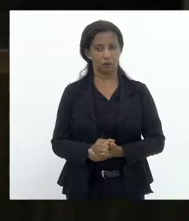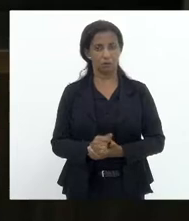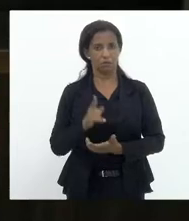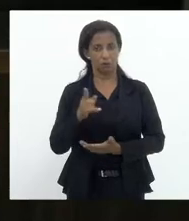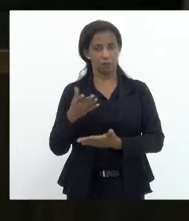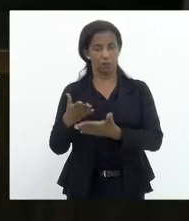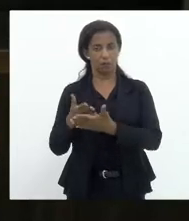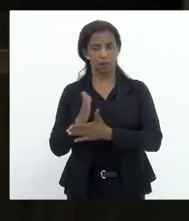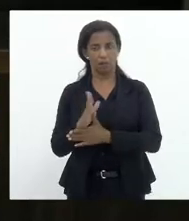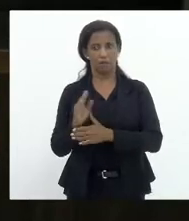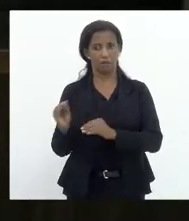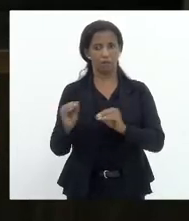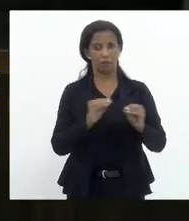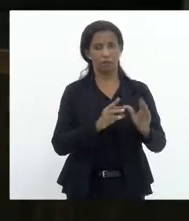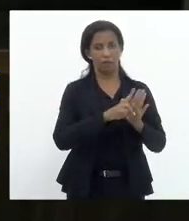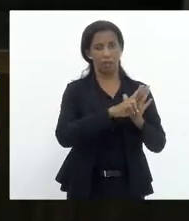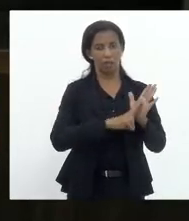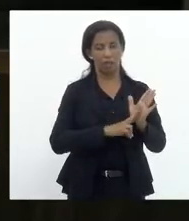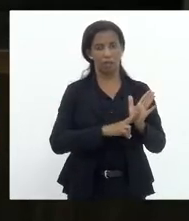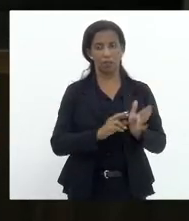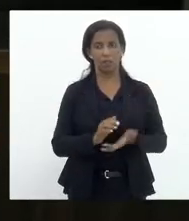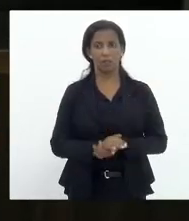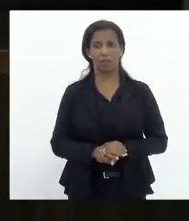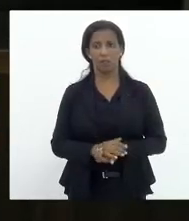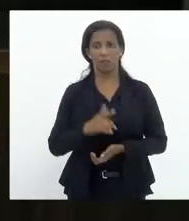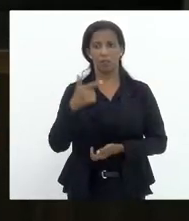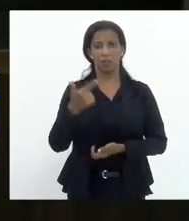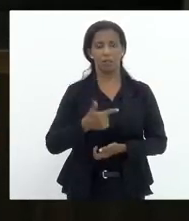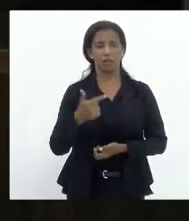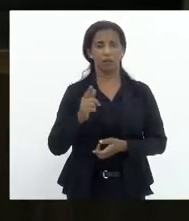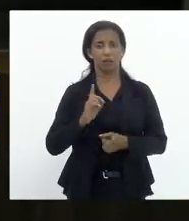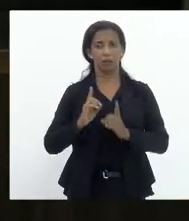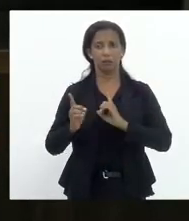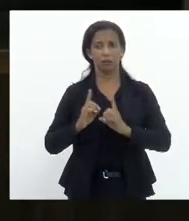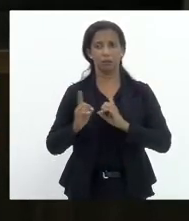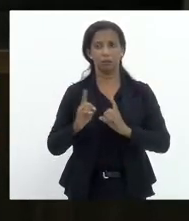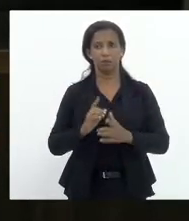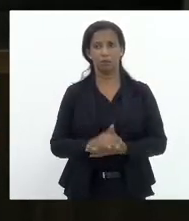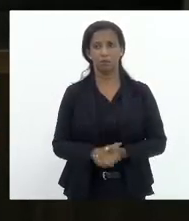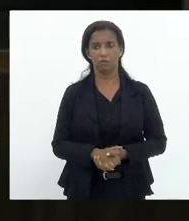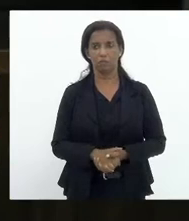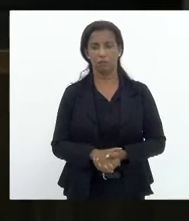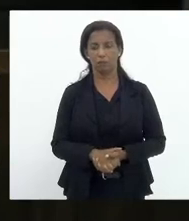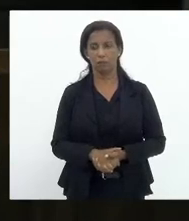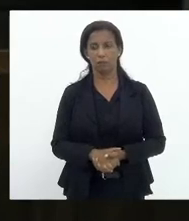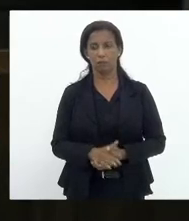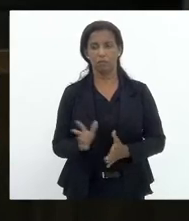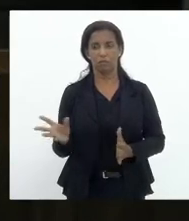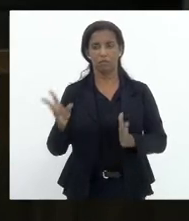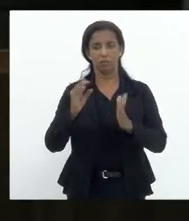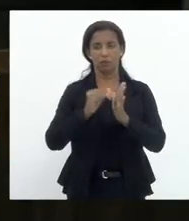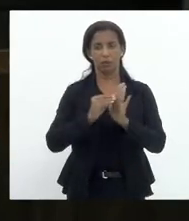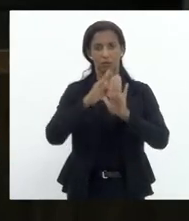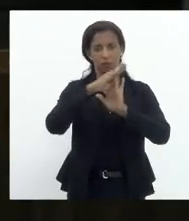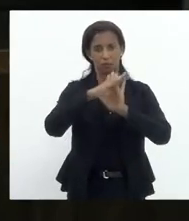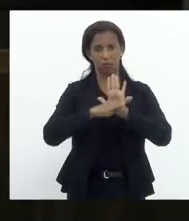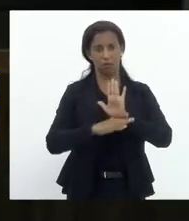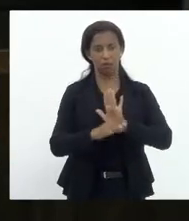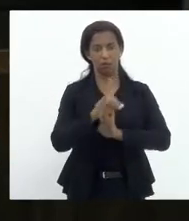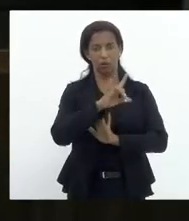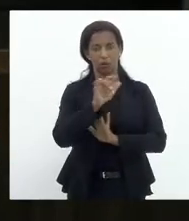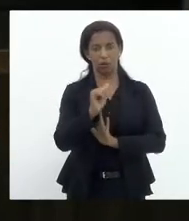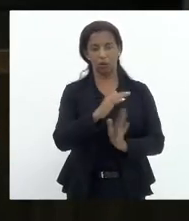própria descrição aprovado vai redação do vencido a segunda discussão incluídos na ordem do dia